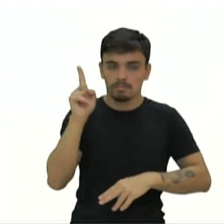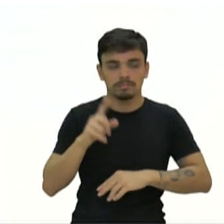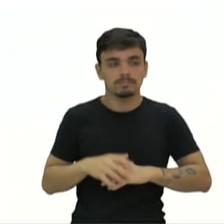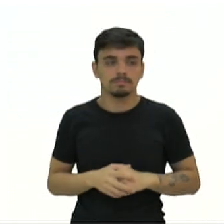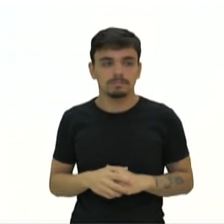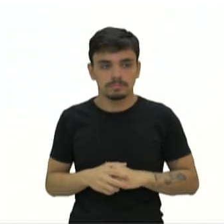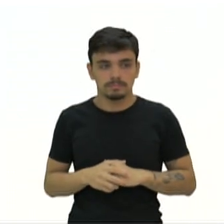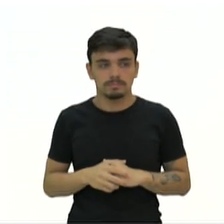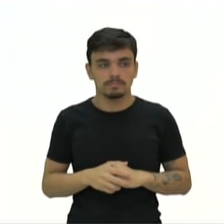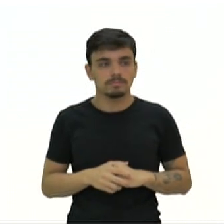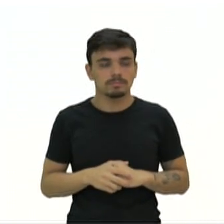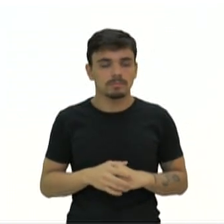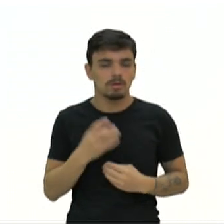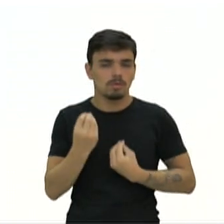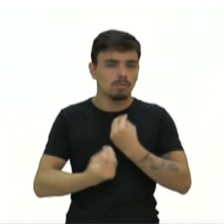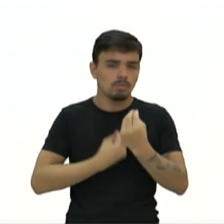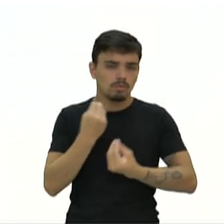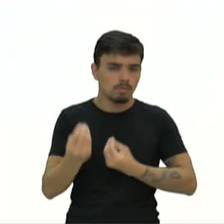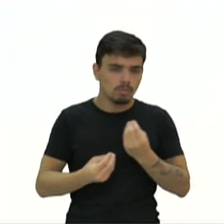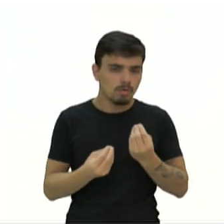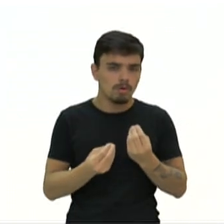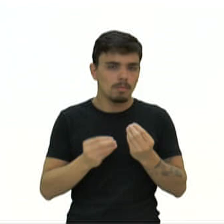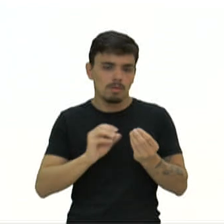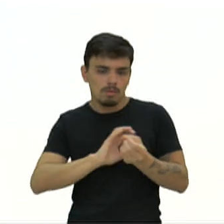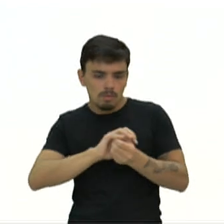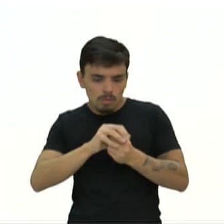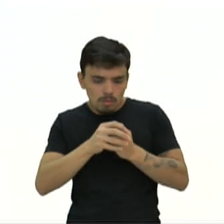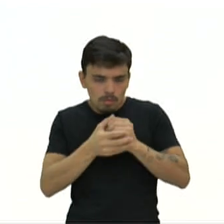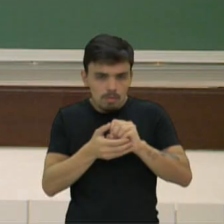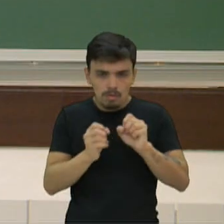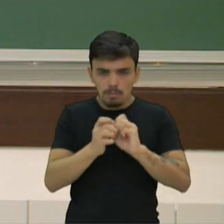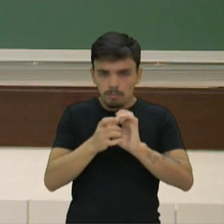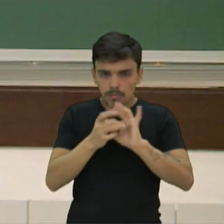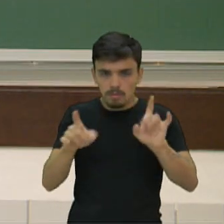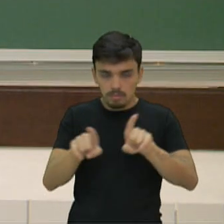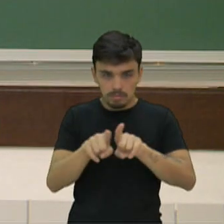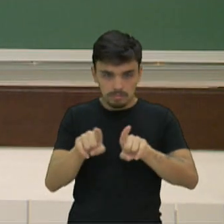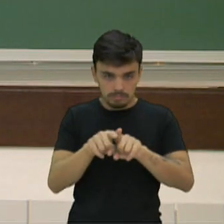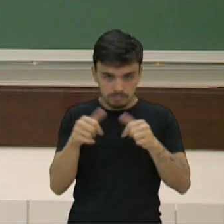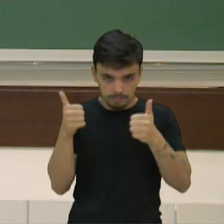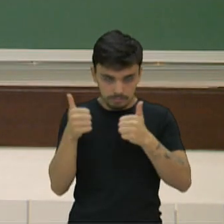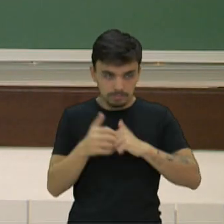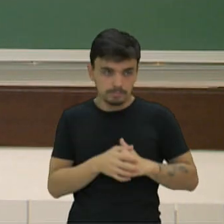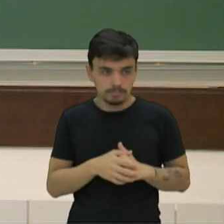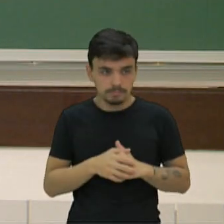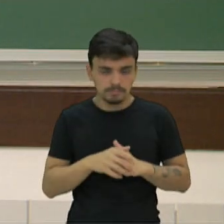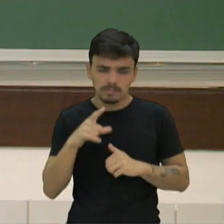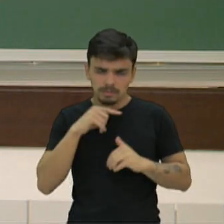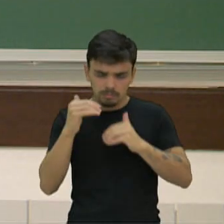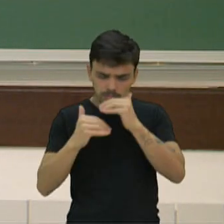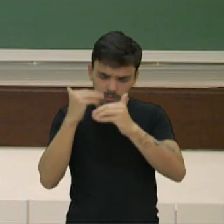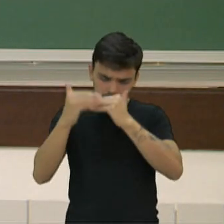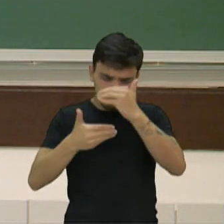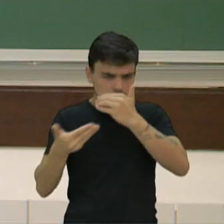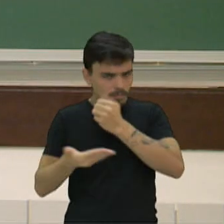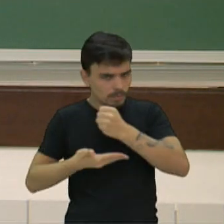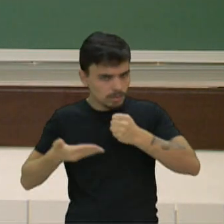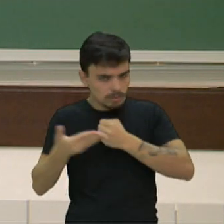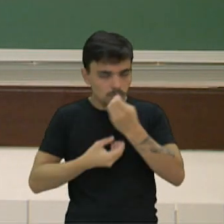No amadurecimento e liberação do ovócito nas tubas uterinas. Ele tem um processinho básico